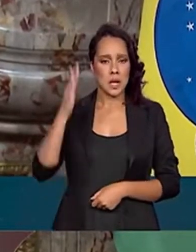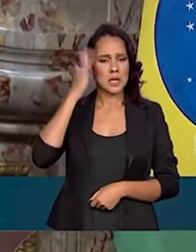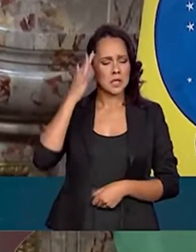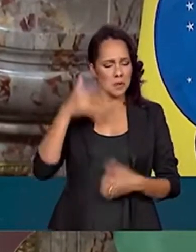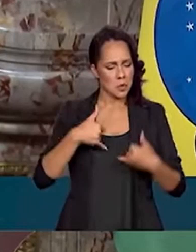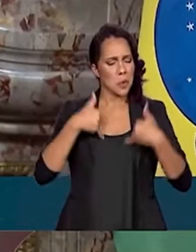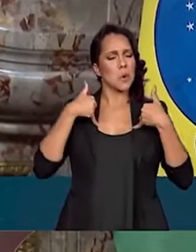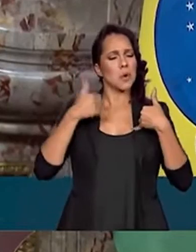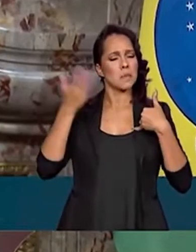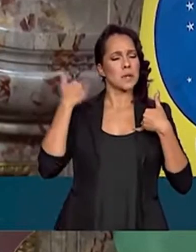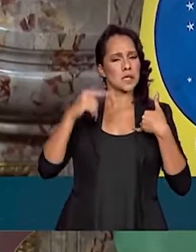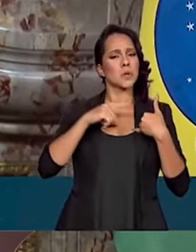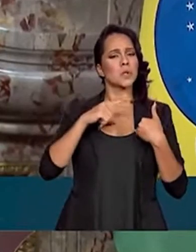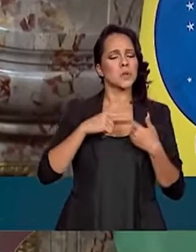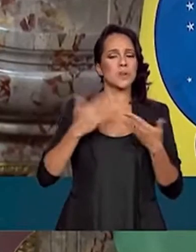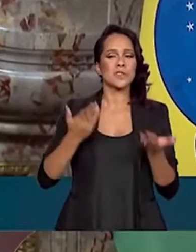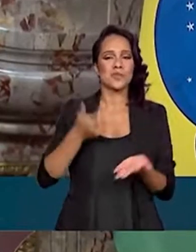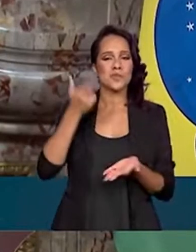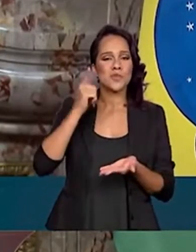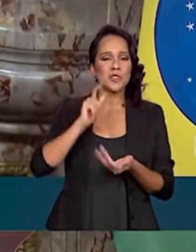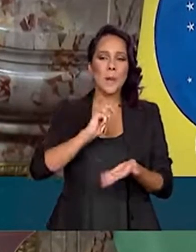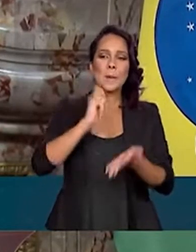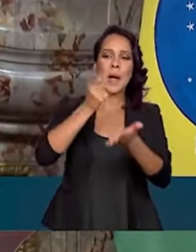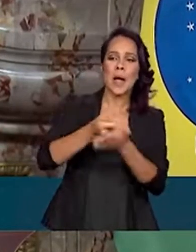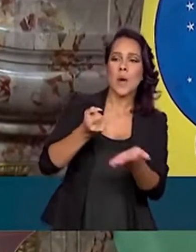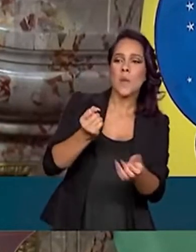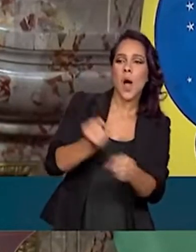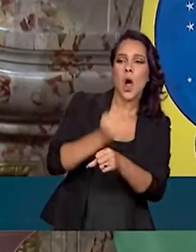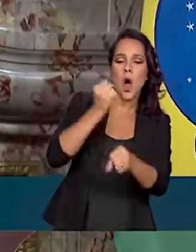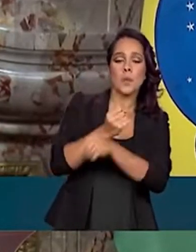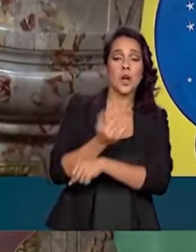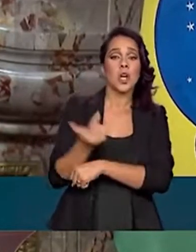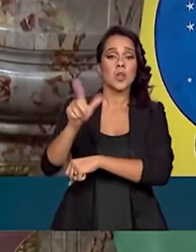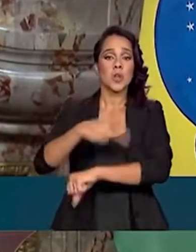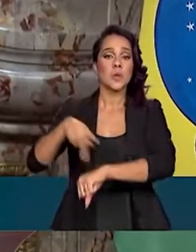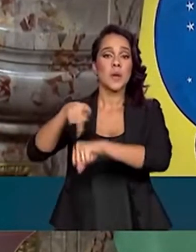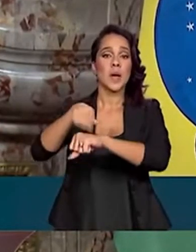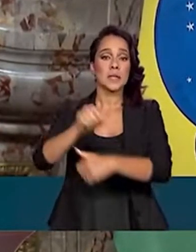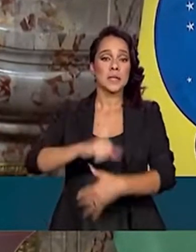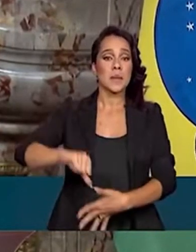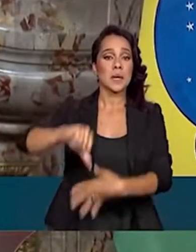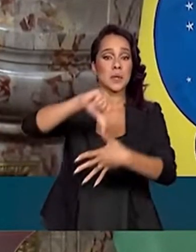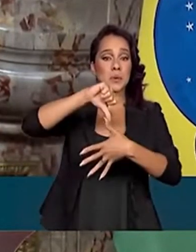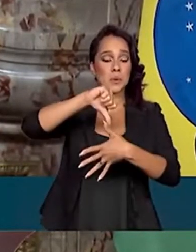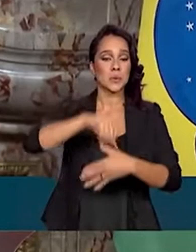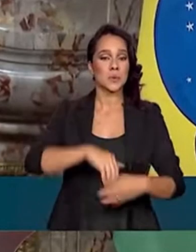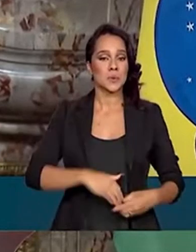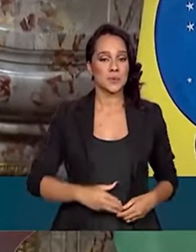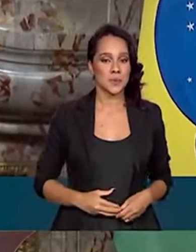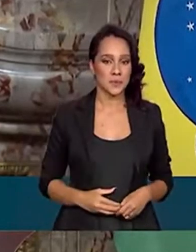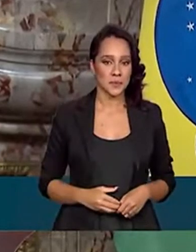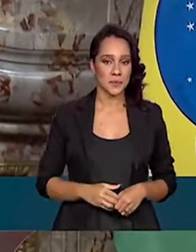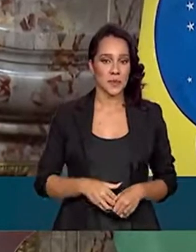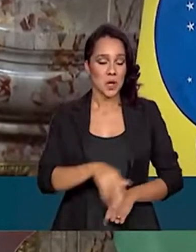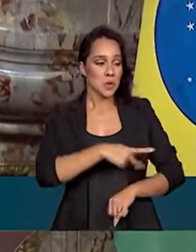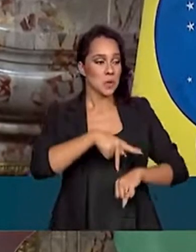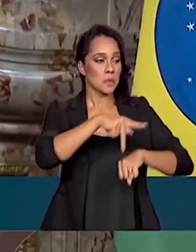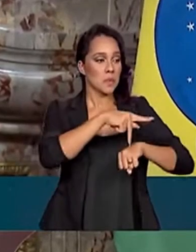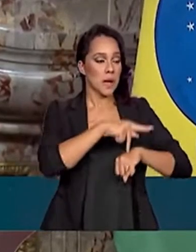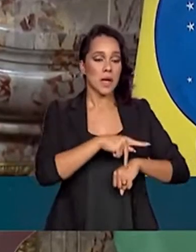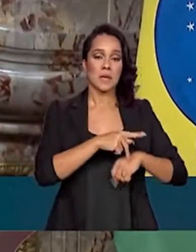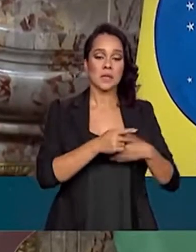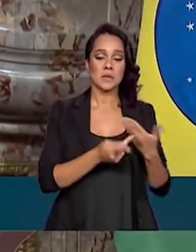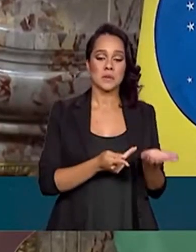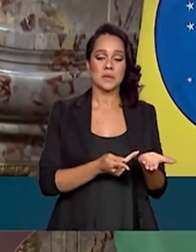do orgulho que eu tinha quando a gente poderia financiar uma obra num país da América do Sul. Sabe o orgulho que tínhamos quando podíamos financiar